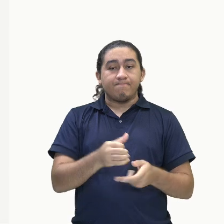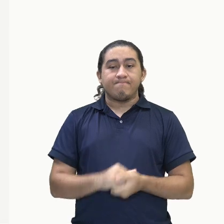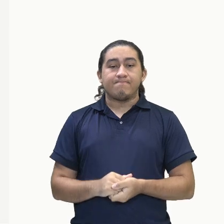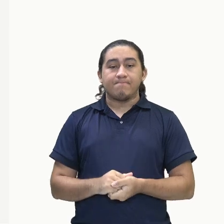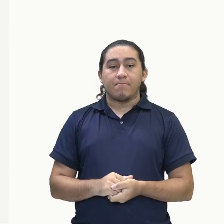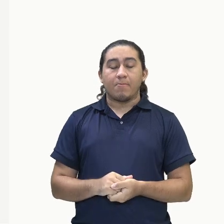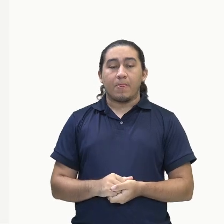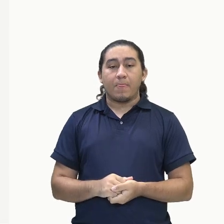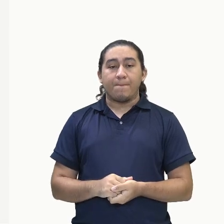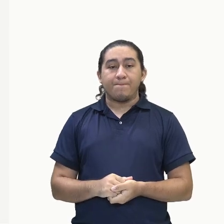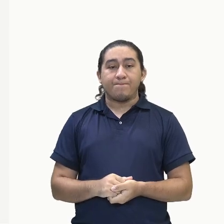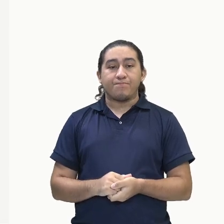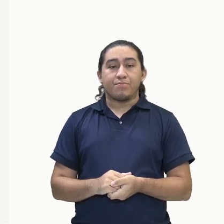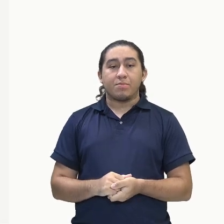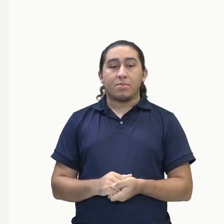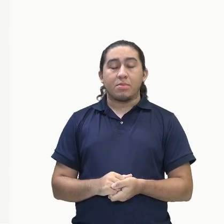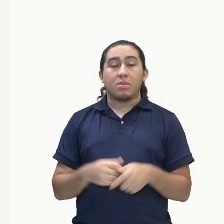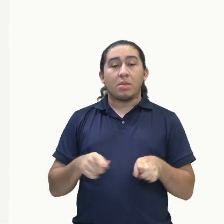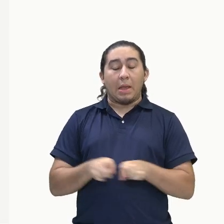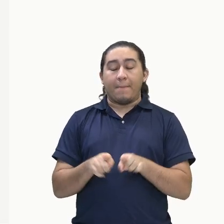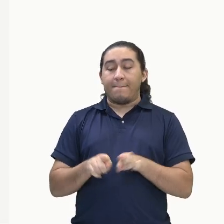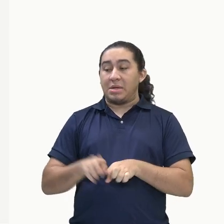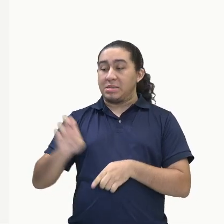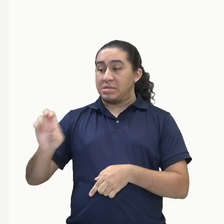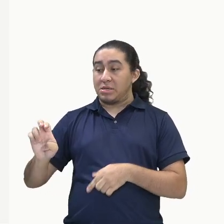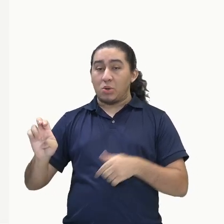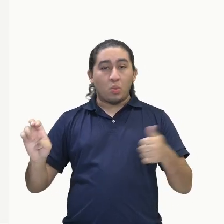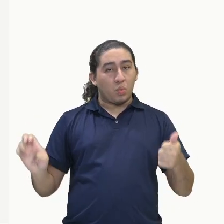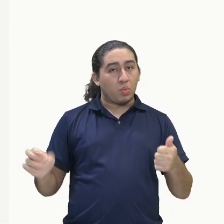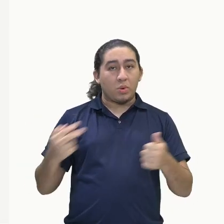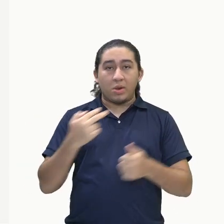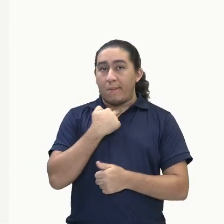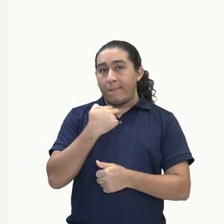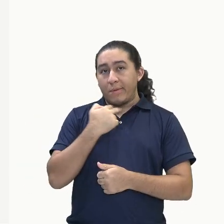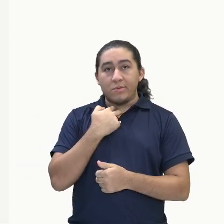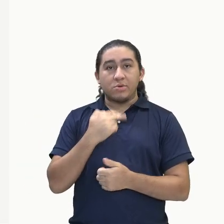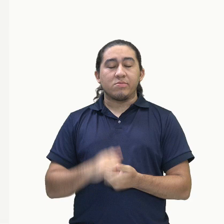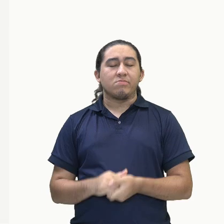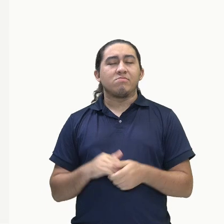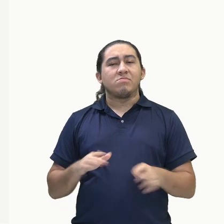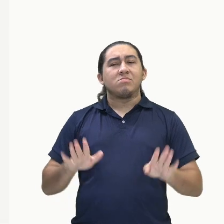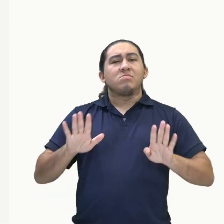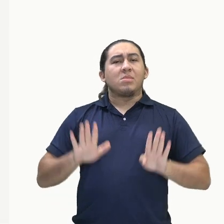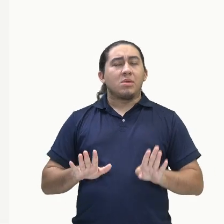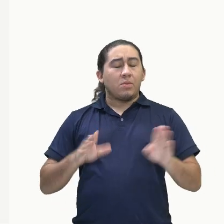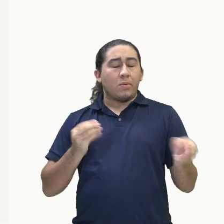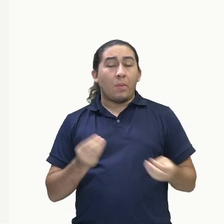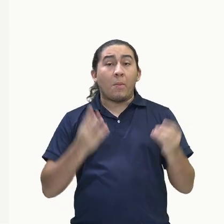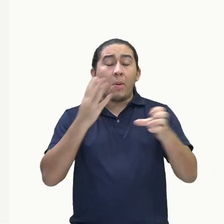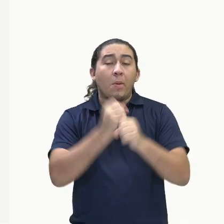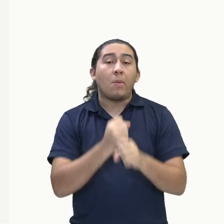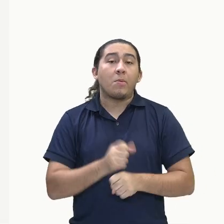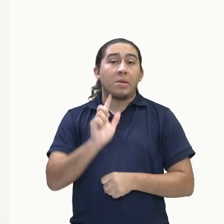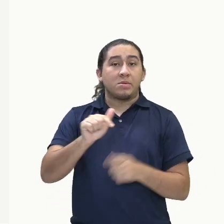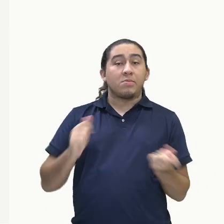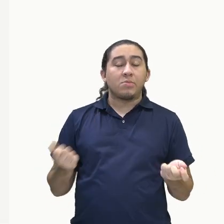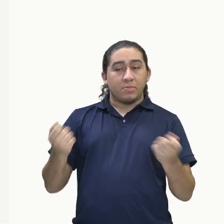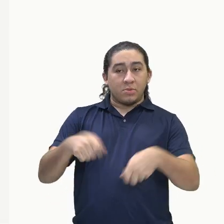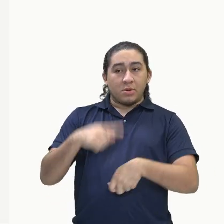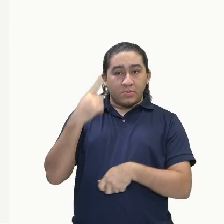E o último, 5 e 1, que também não vale. E aí, professor, como que eu calculo essa